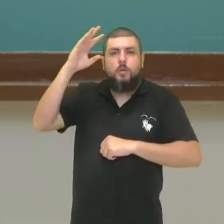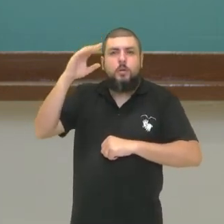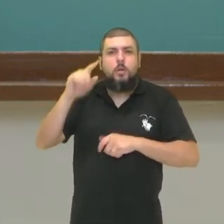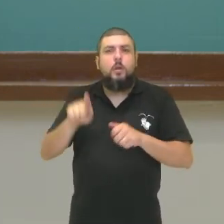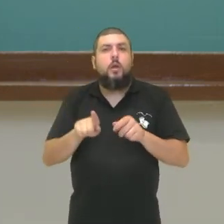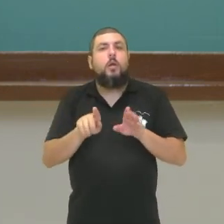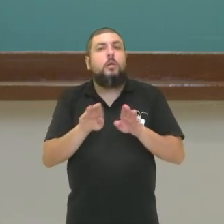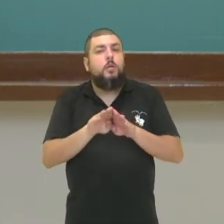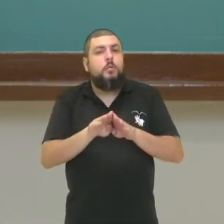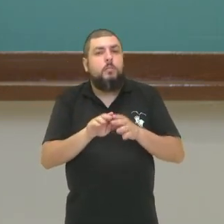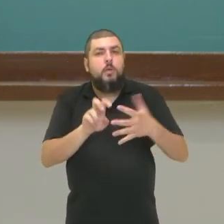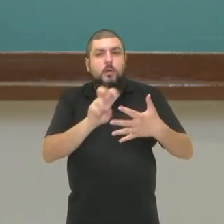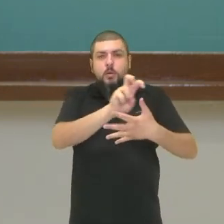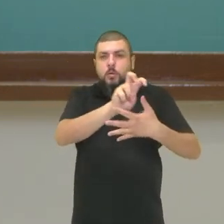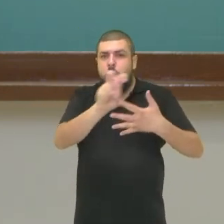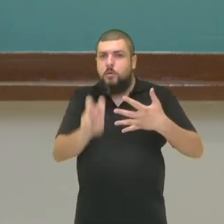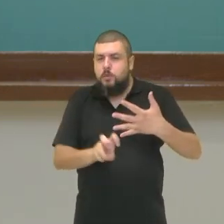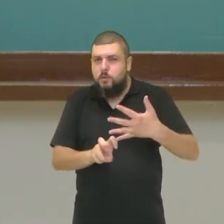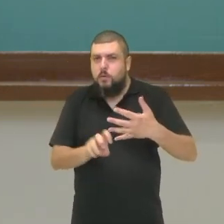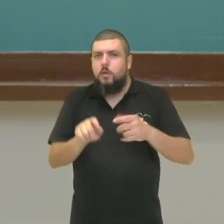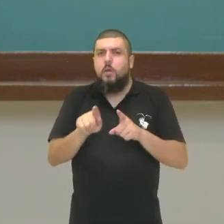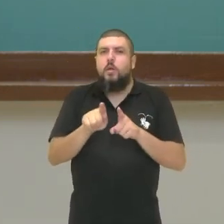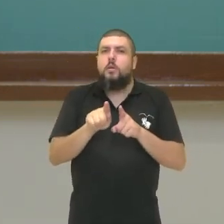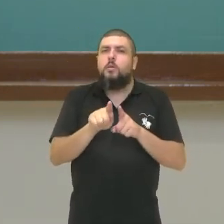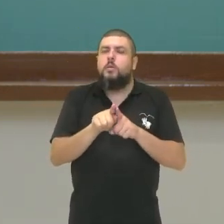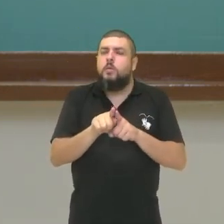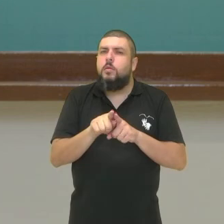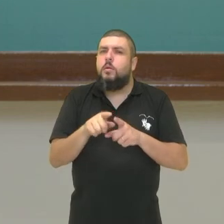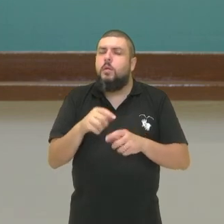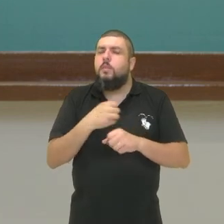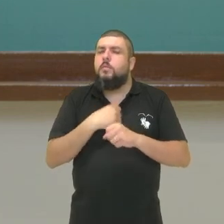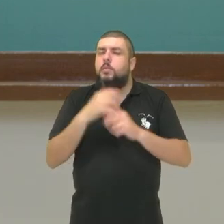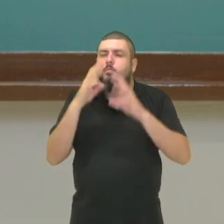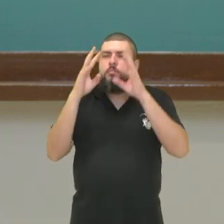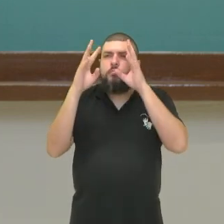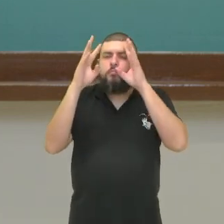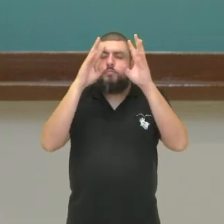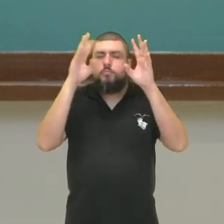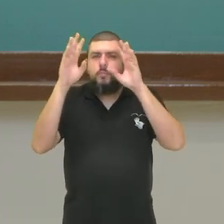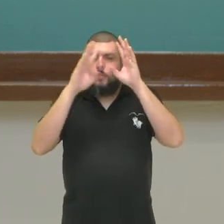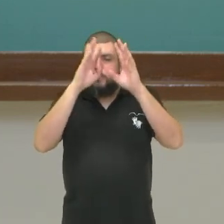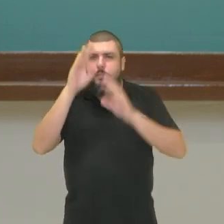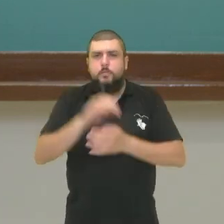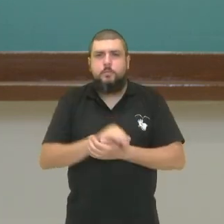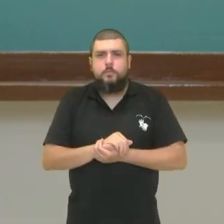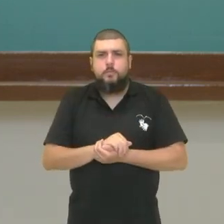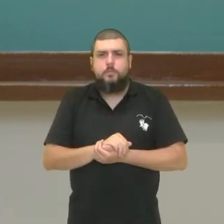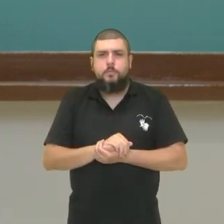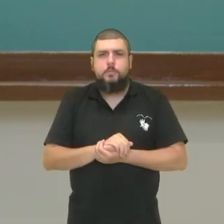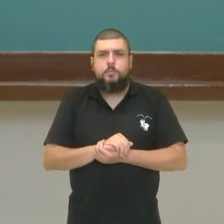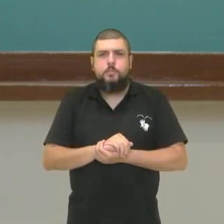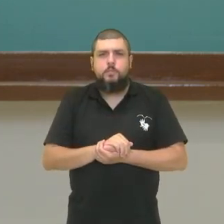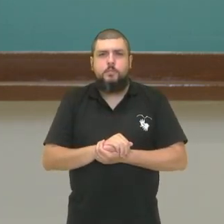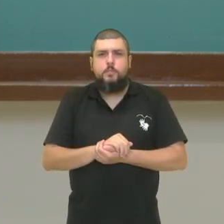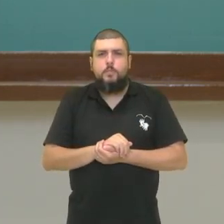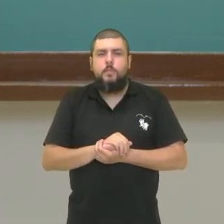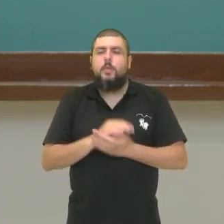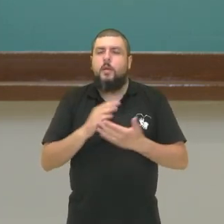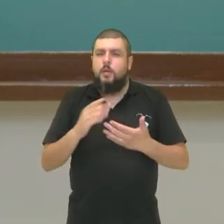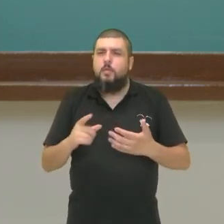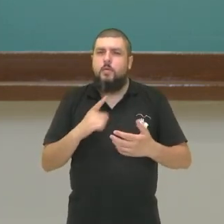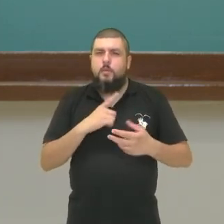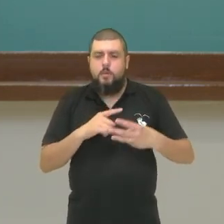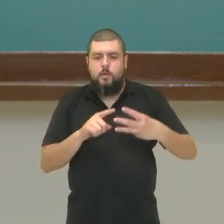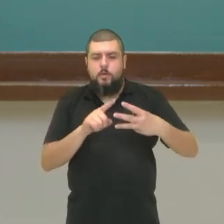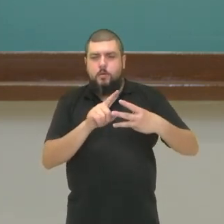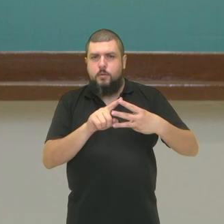sentidos e, acima de tudo, a criatividade. Então, a improvisação ela atinge os jogadores em 3 modos no